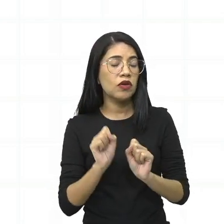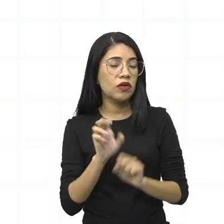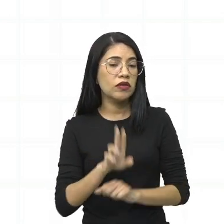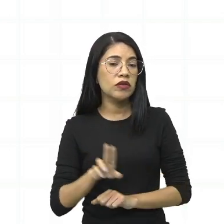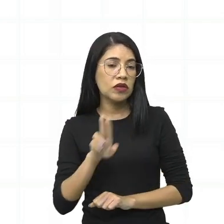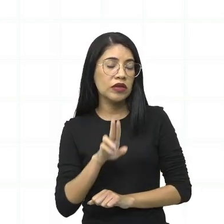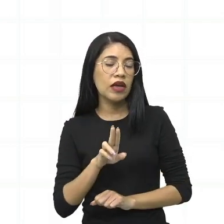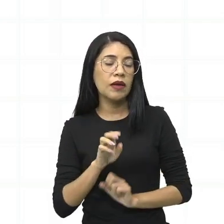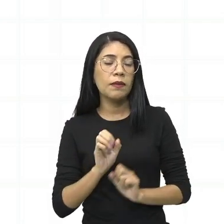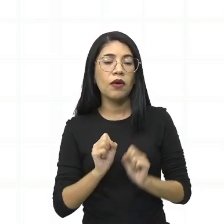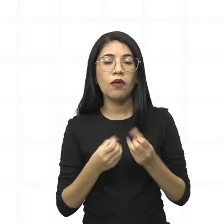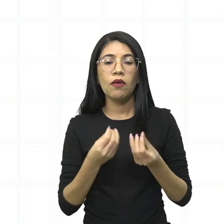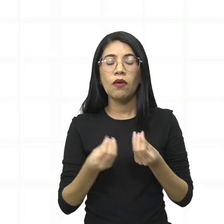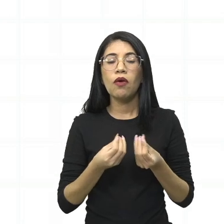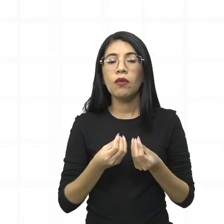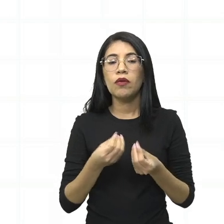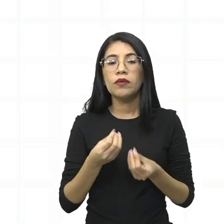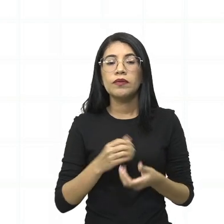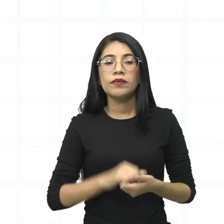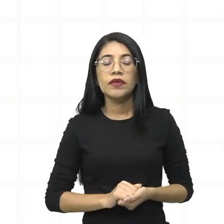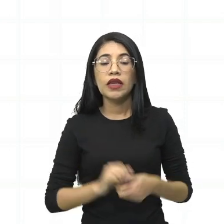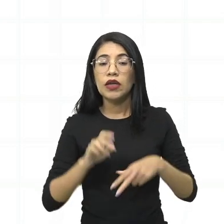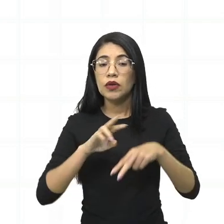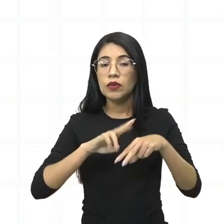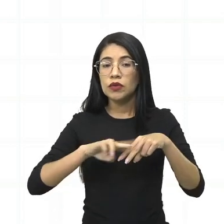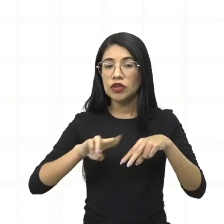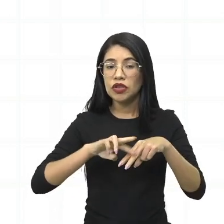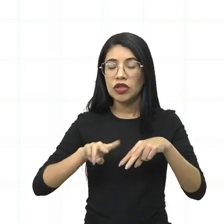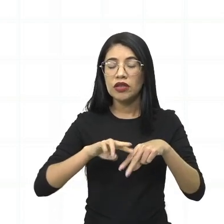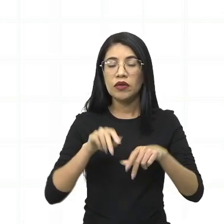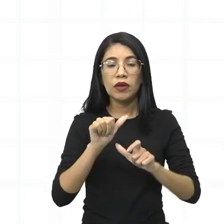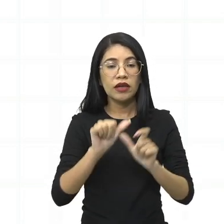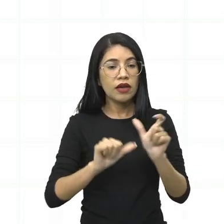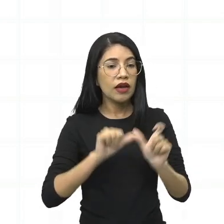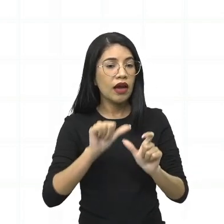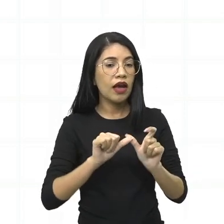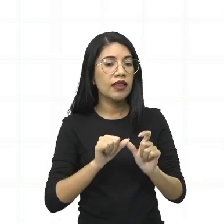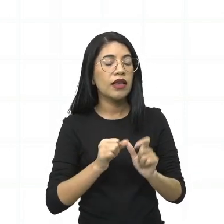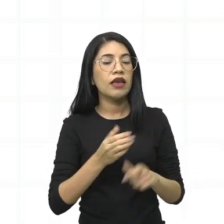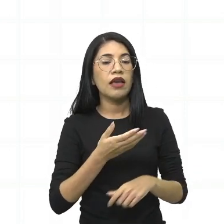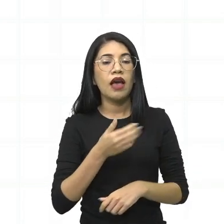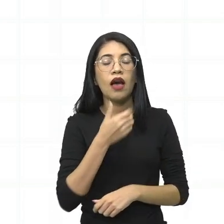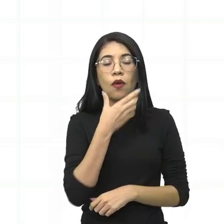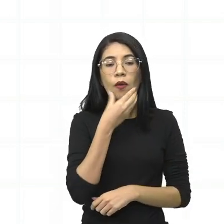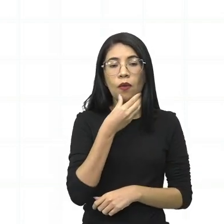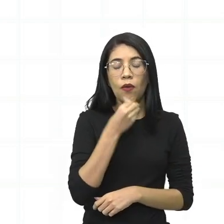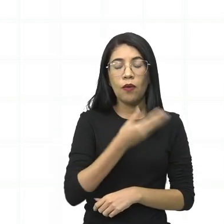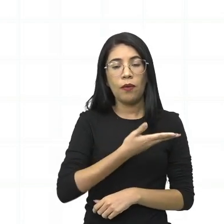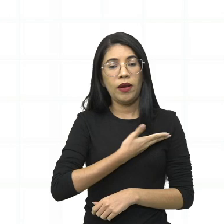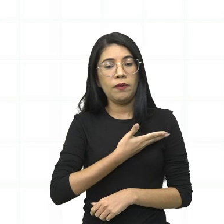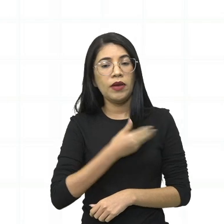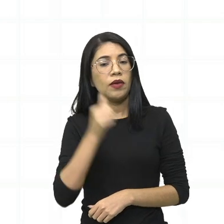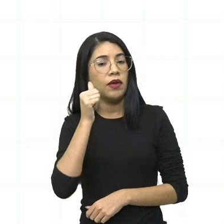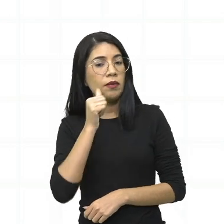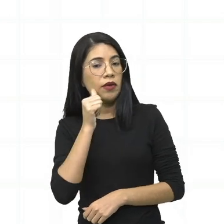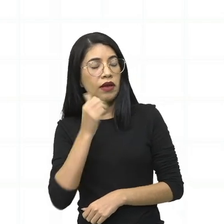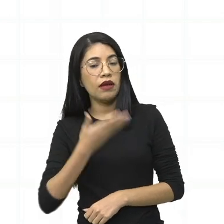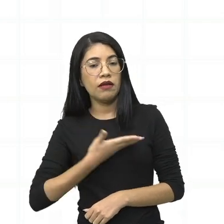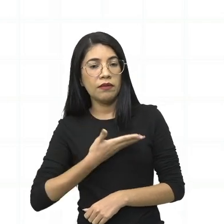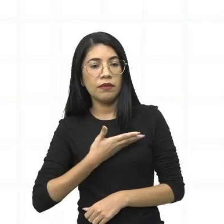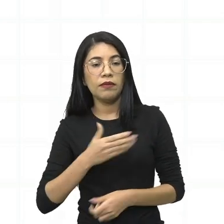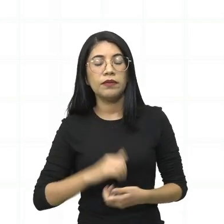ele flexiona em número, aí eu tenho... Em gênero, tá, gente? Desculpa. Em gênero, eu tenho, então, aí 2 formas,